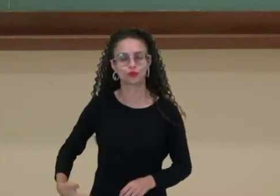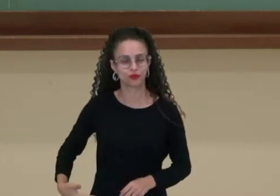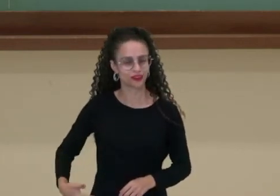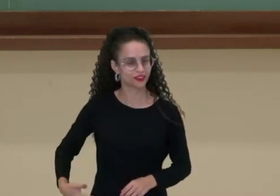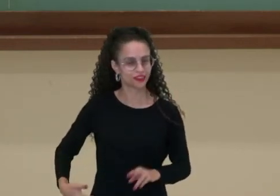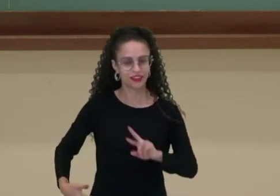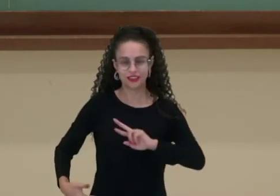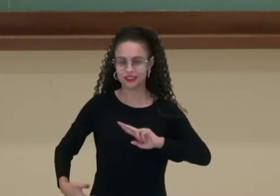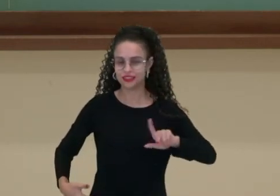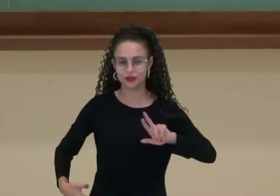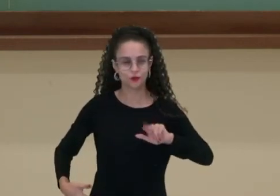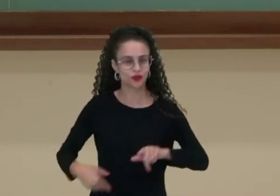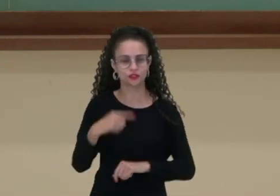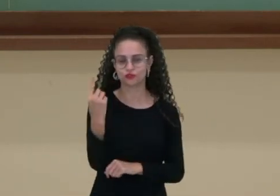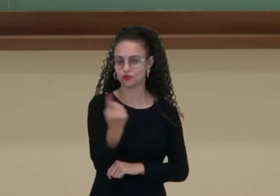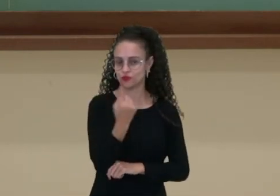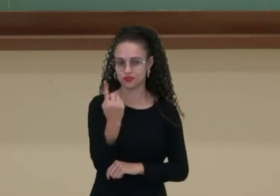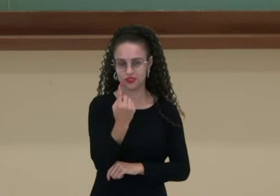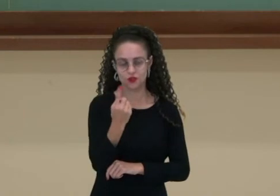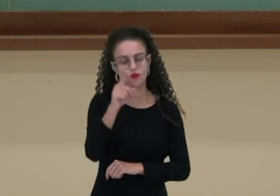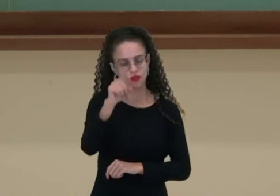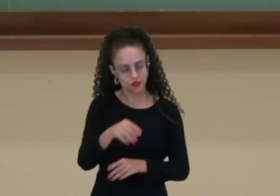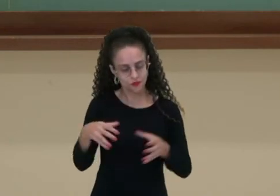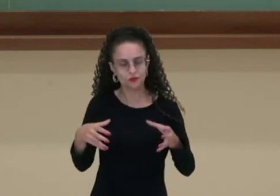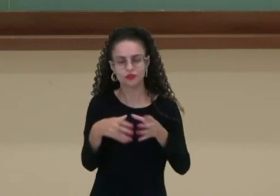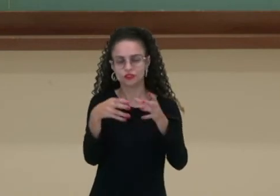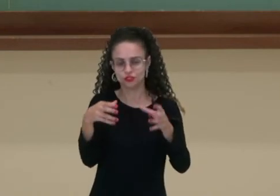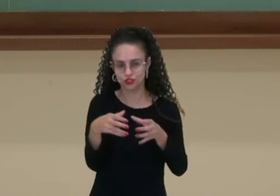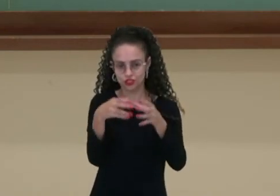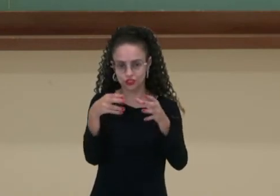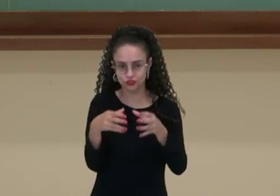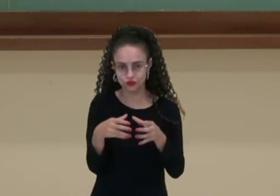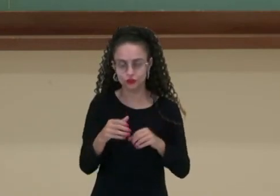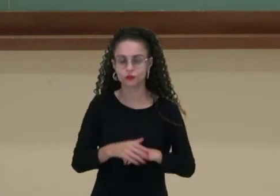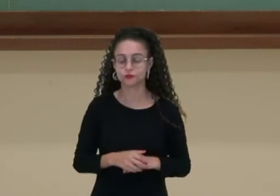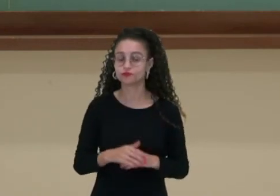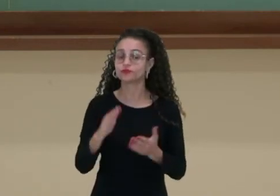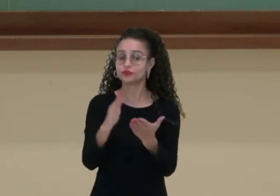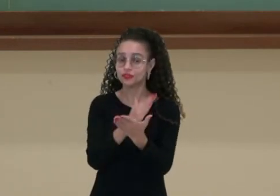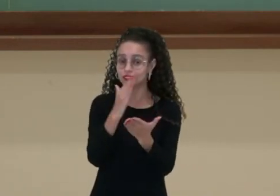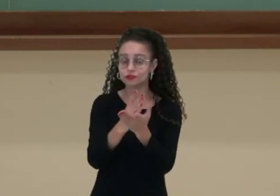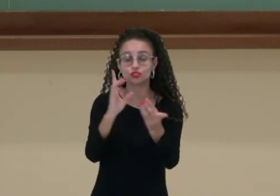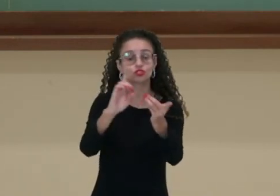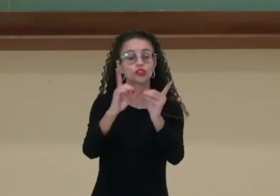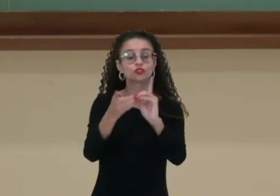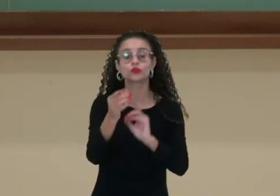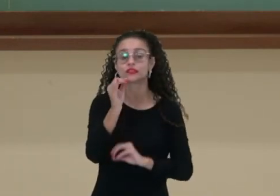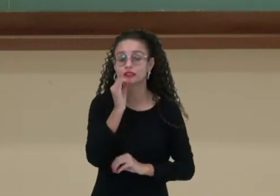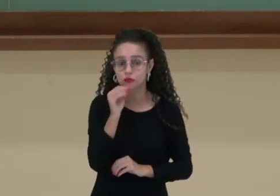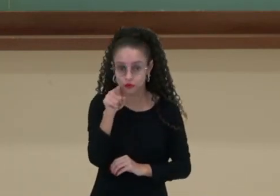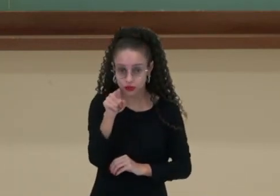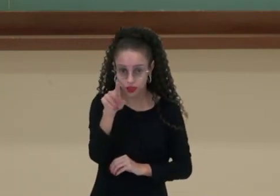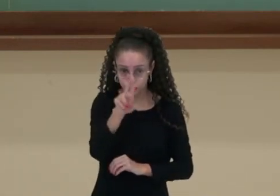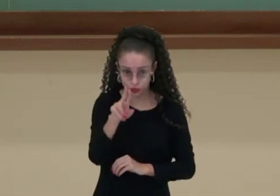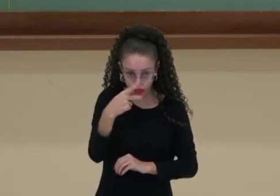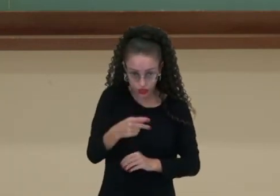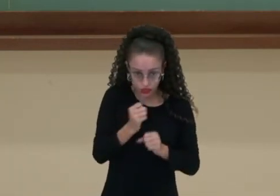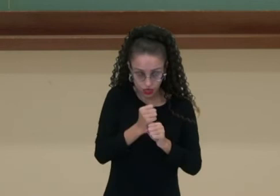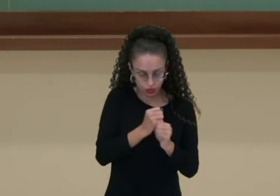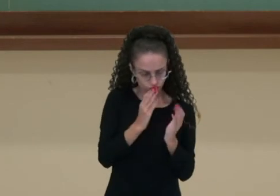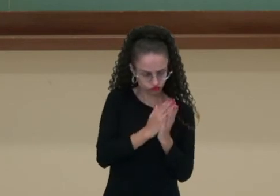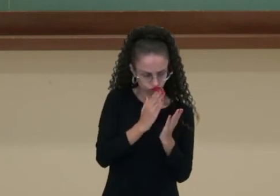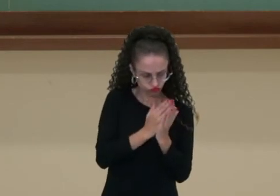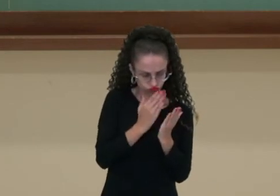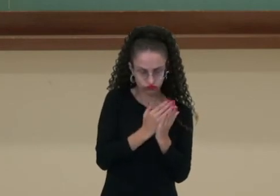de forma sozinha, vivemos em coletividade. Os livros didáticos é um exemplo. Você usou esse ano,